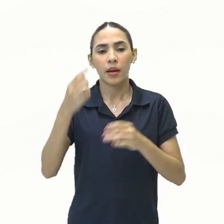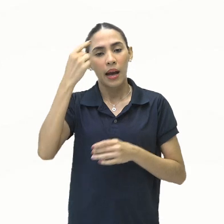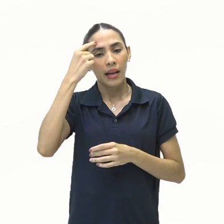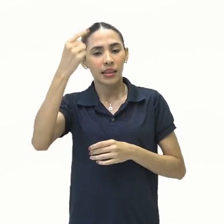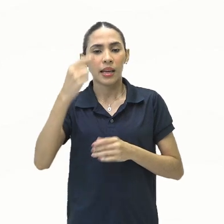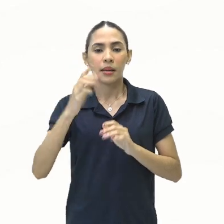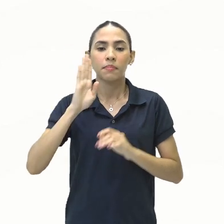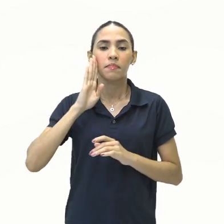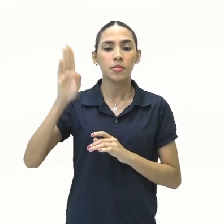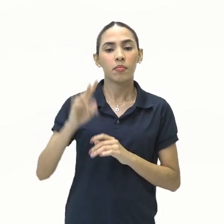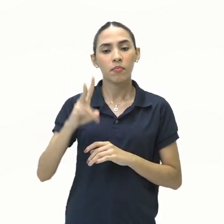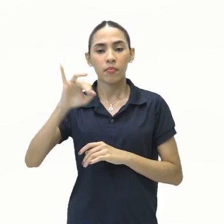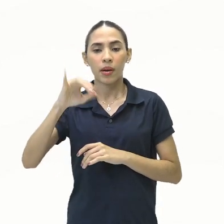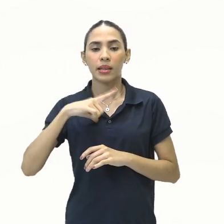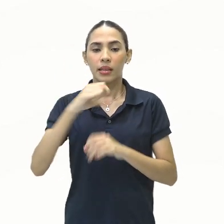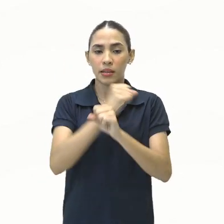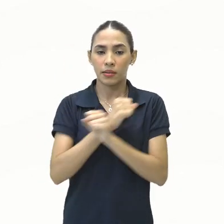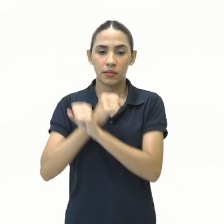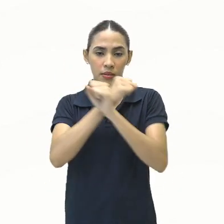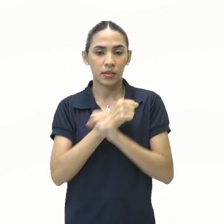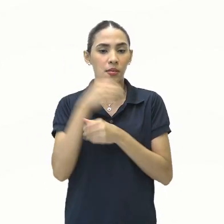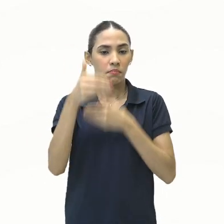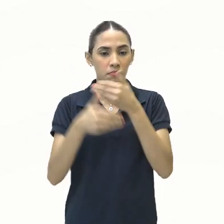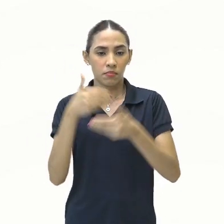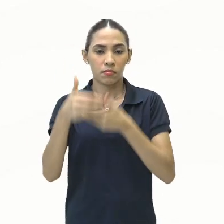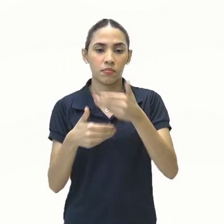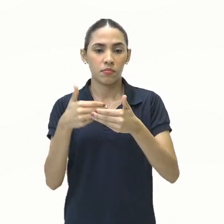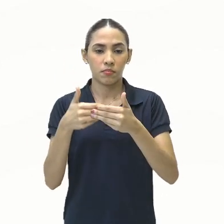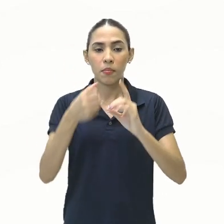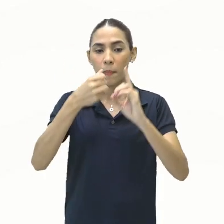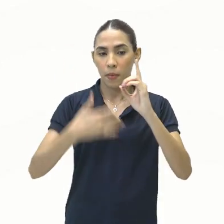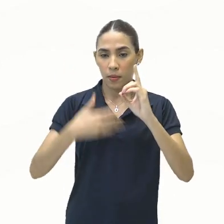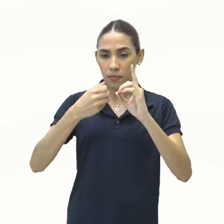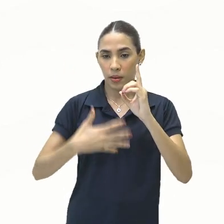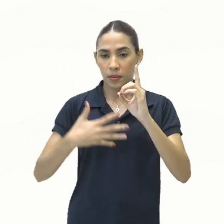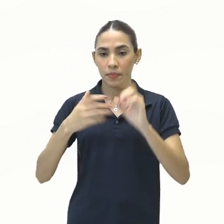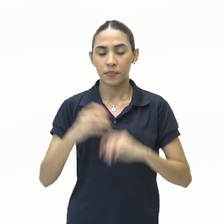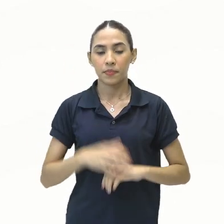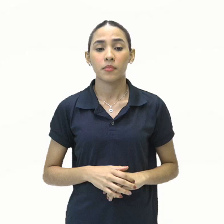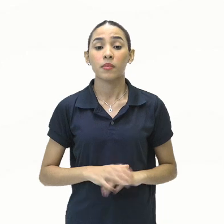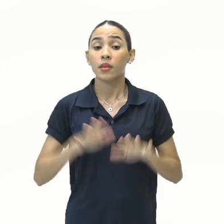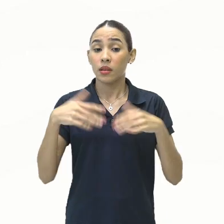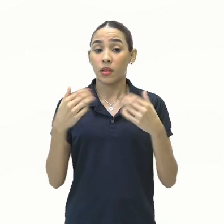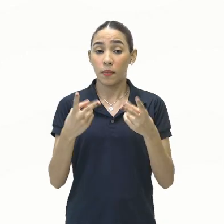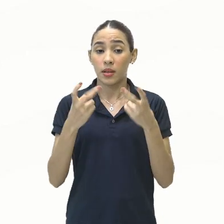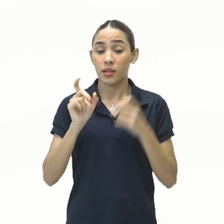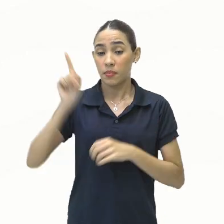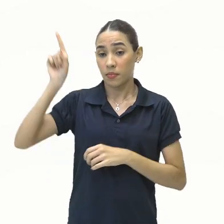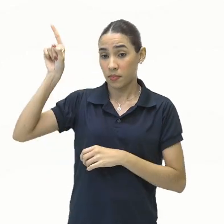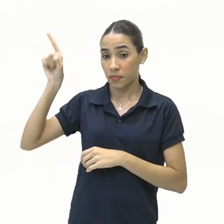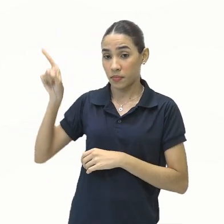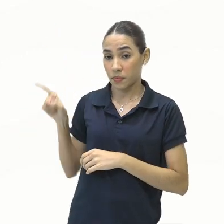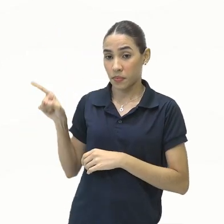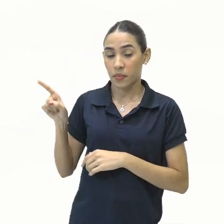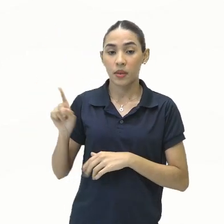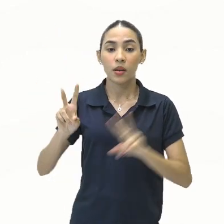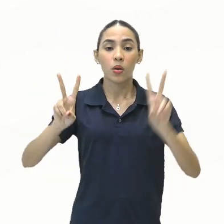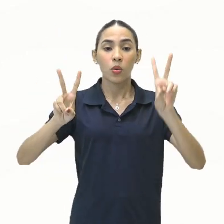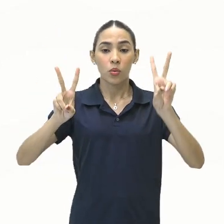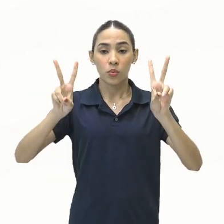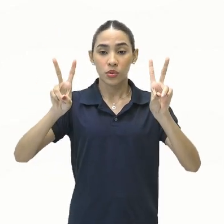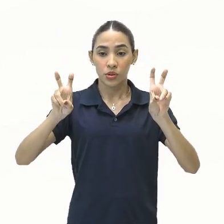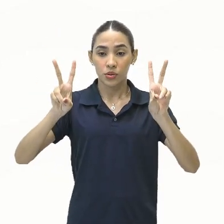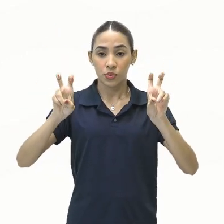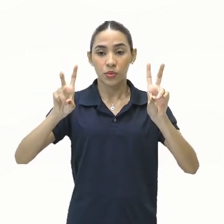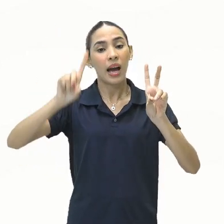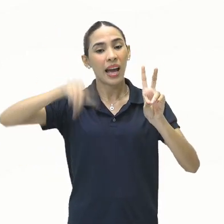ideia que deverá ser defendida ao longo de uma dissertação. Então, vejam aqui, o título, ele é